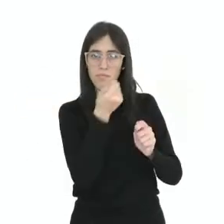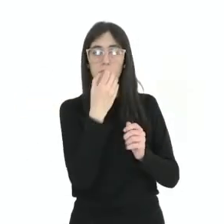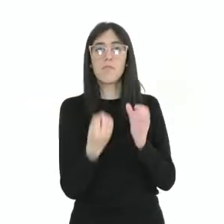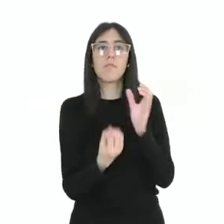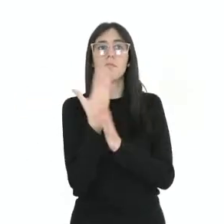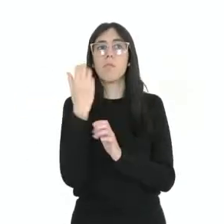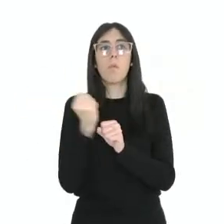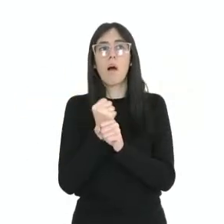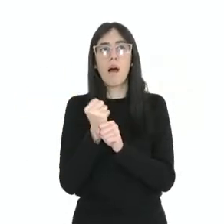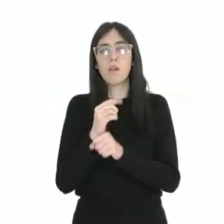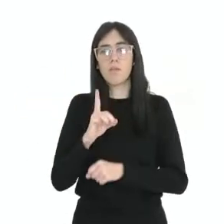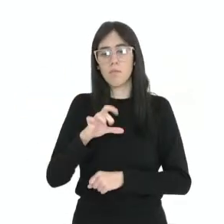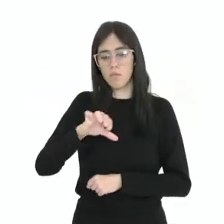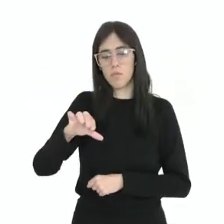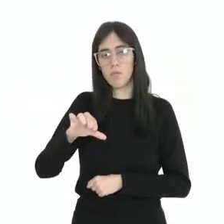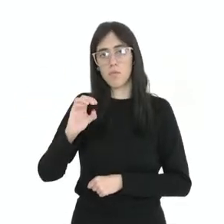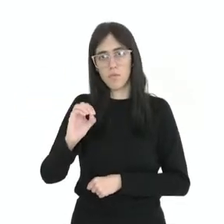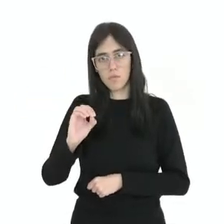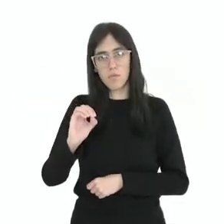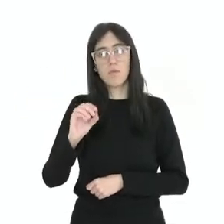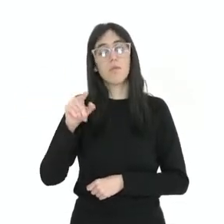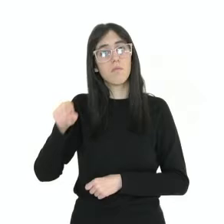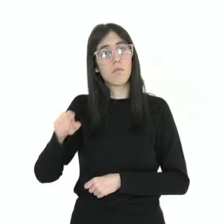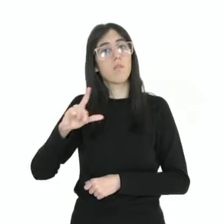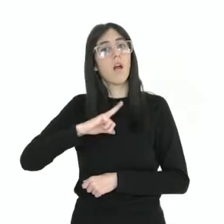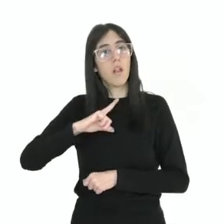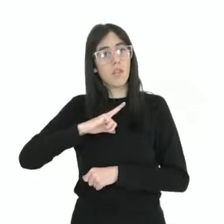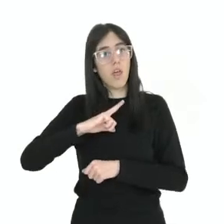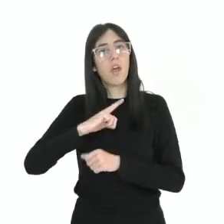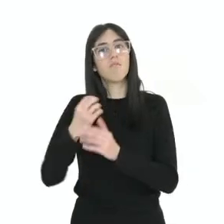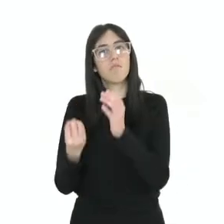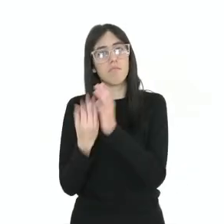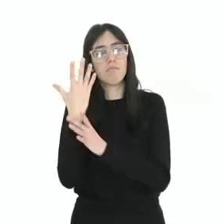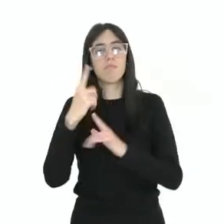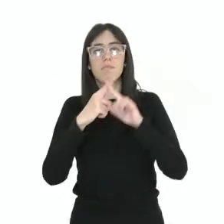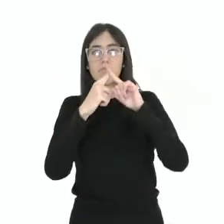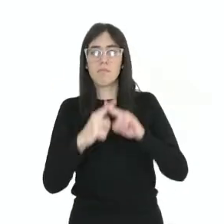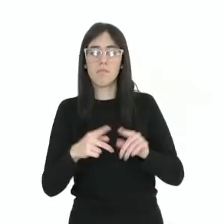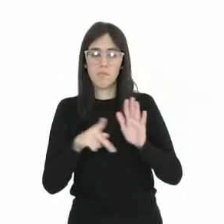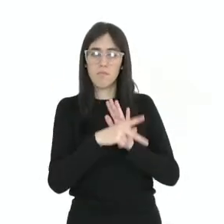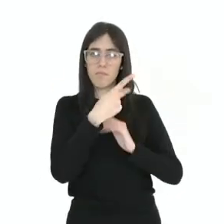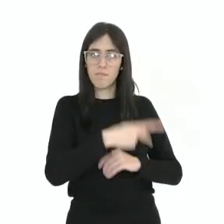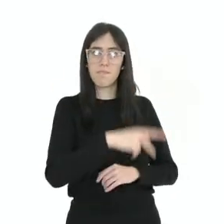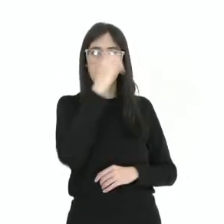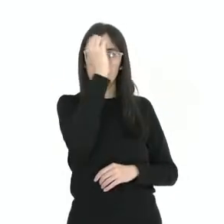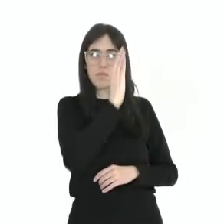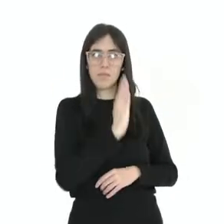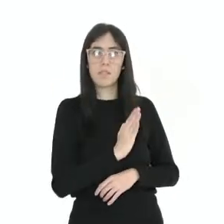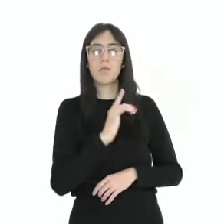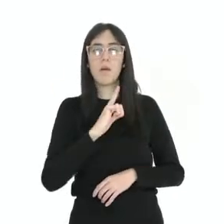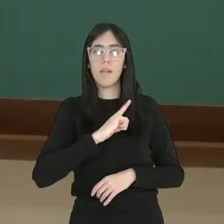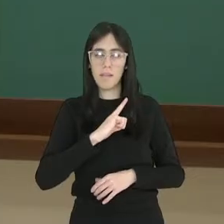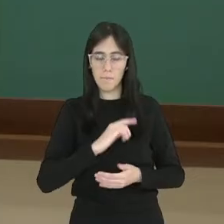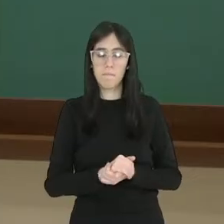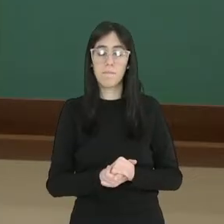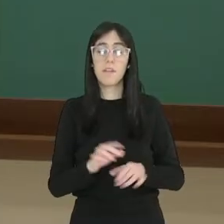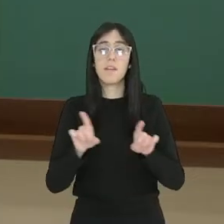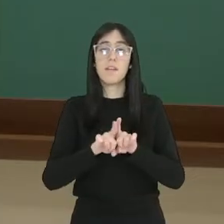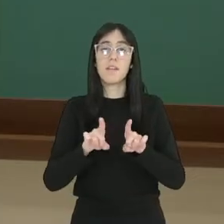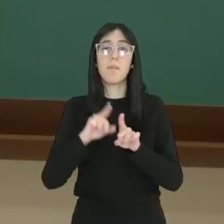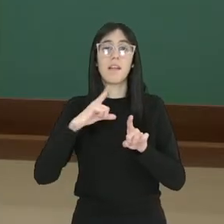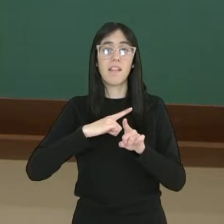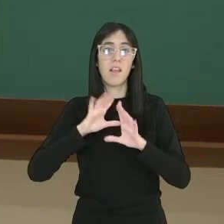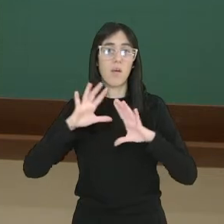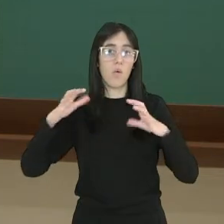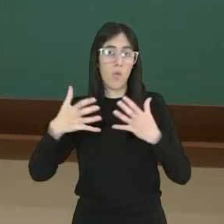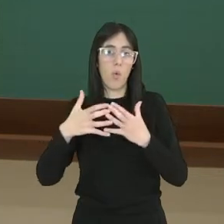pela organização do Campeonato Brasileiro e eventos dessa modalidade no nosso país. Já a Federação Internacional